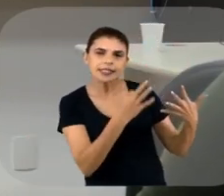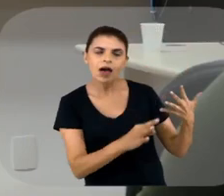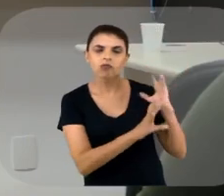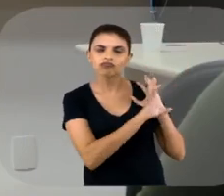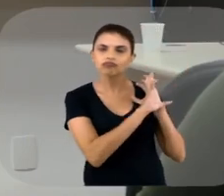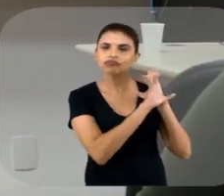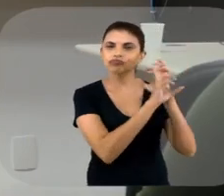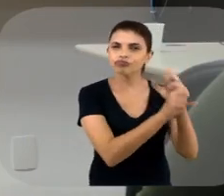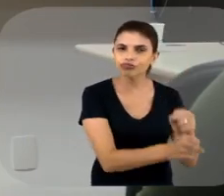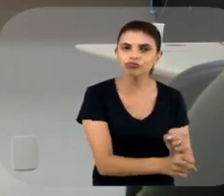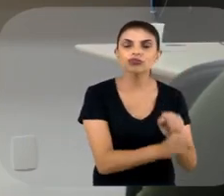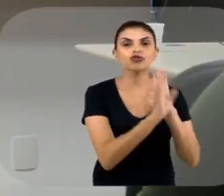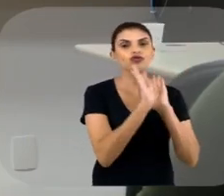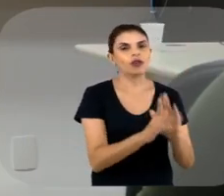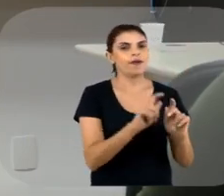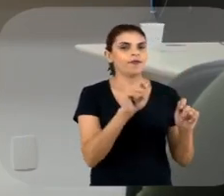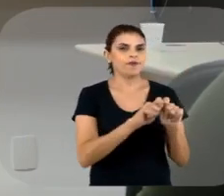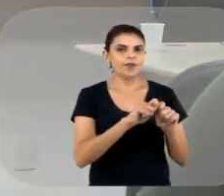foi